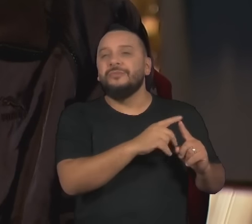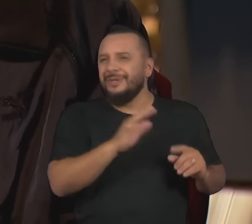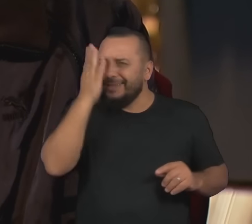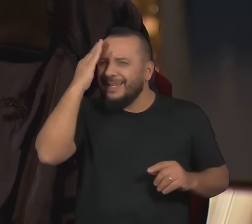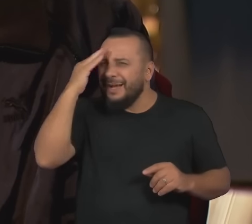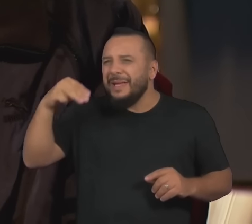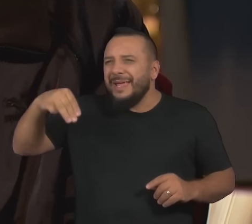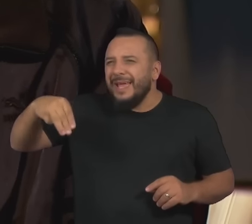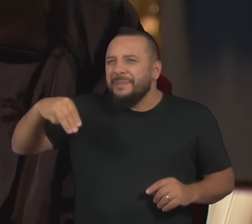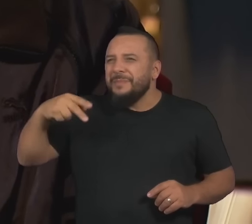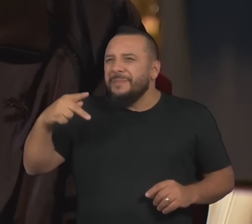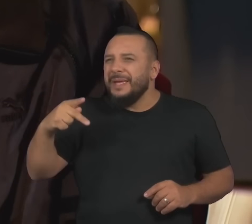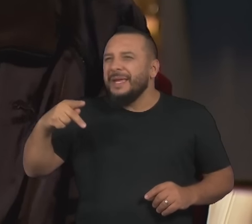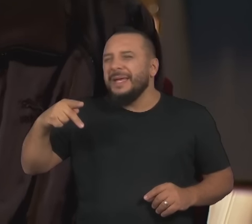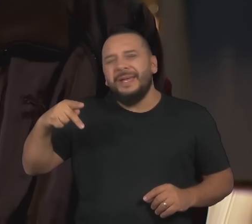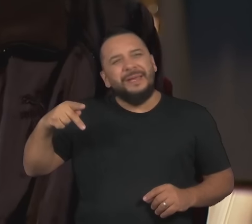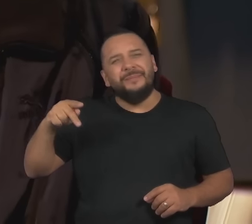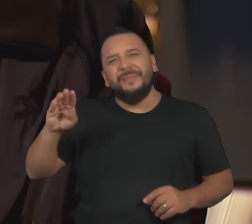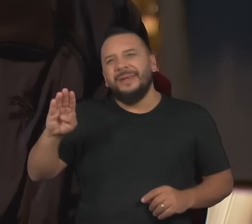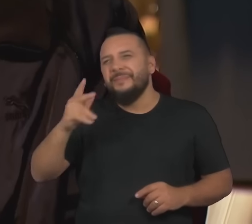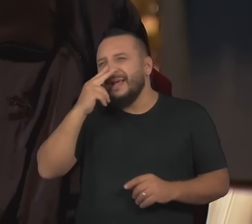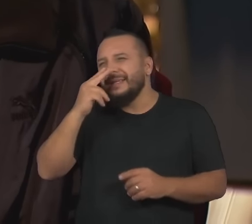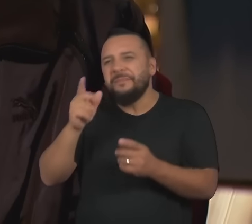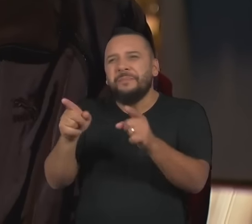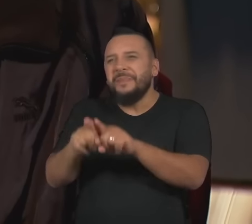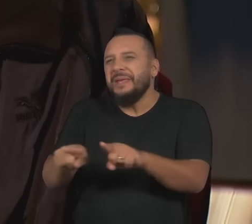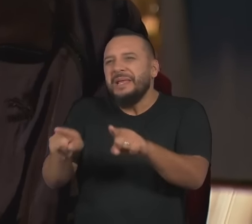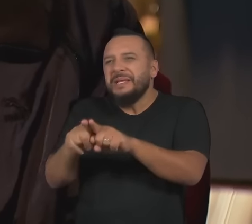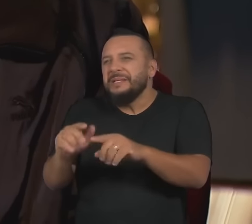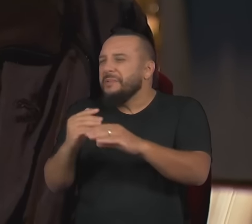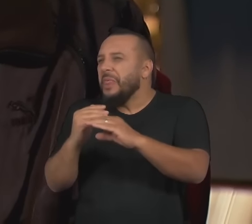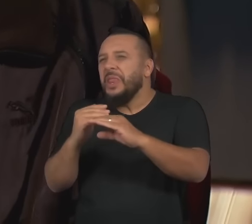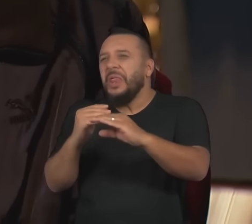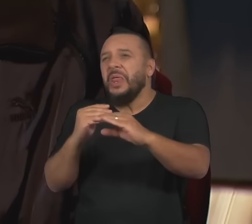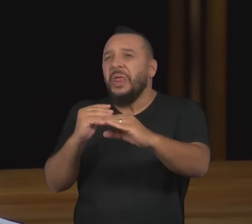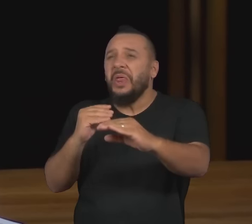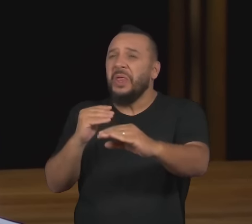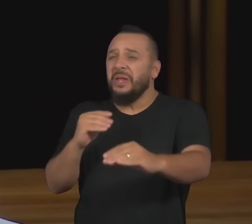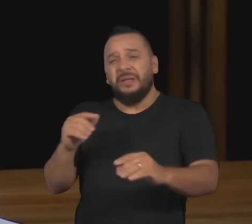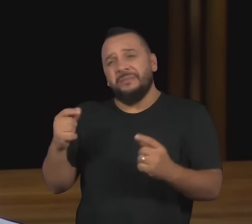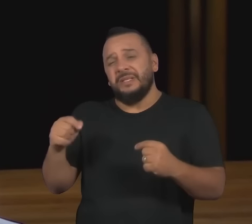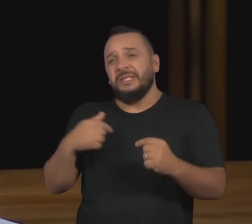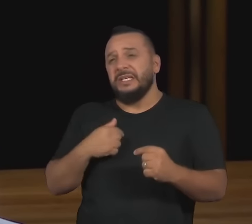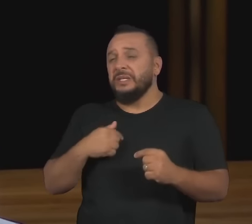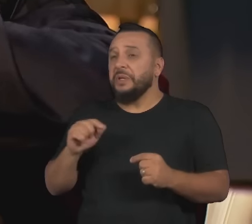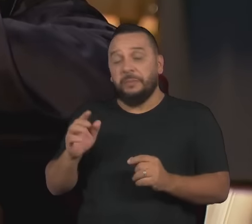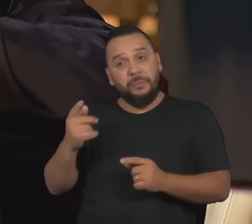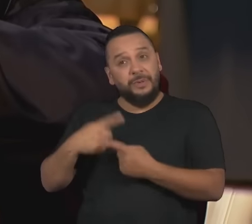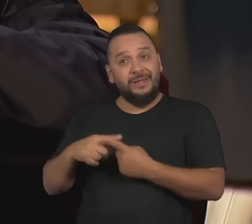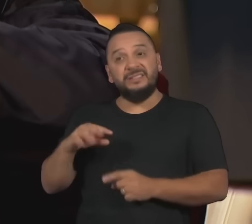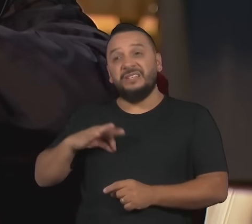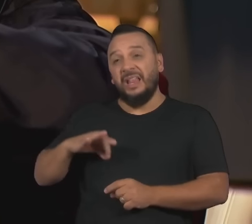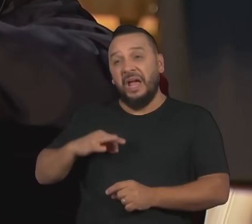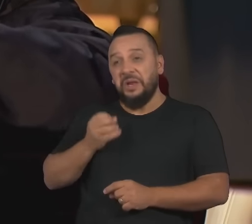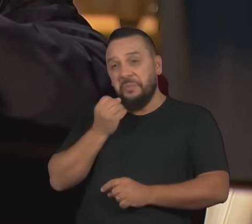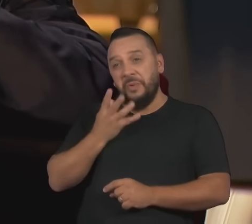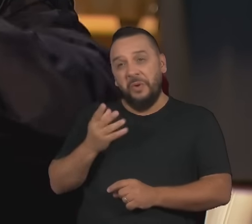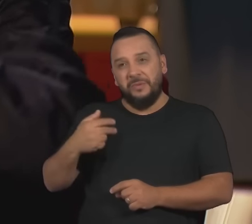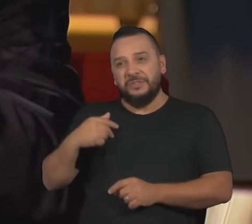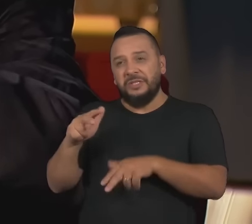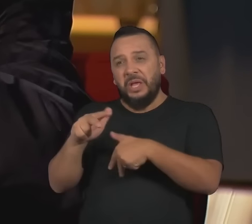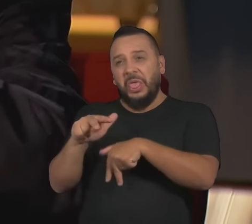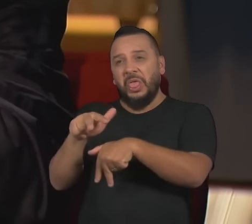acomodada, entendeu? Ficou assim, uma MPB politicamente correta, ganhando bem. Então a música popular ficou